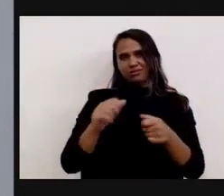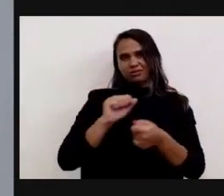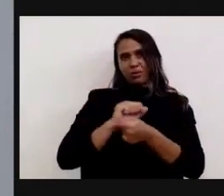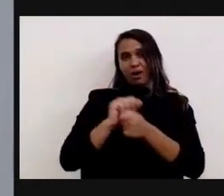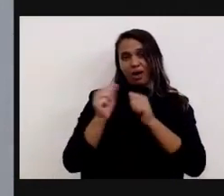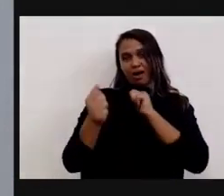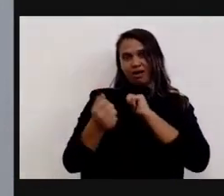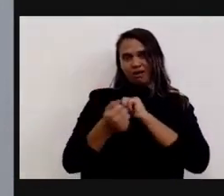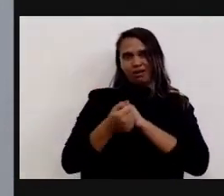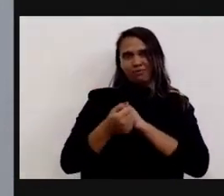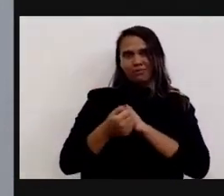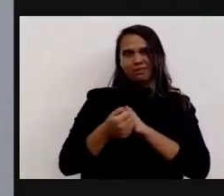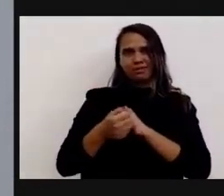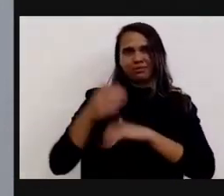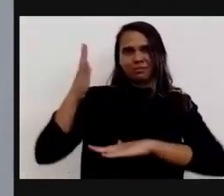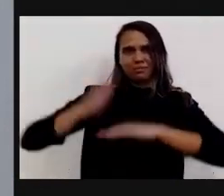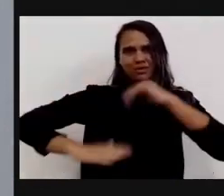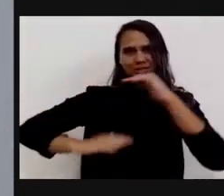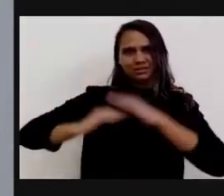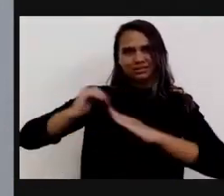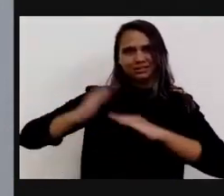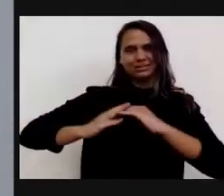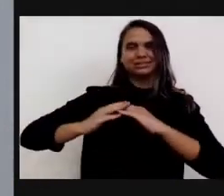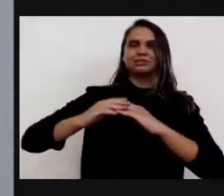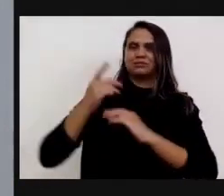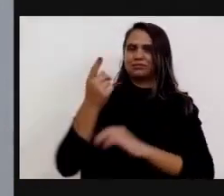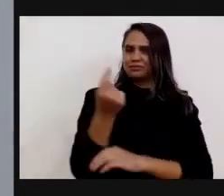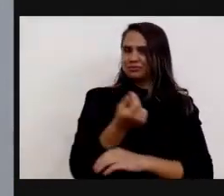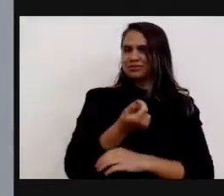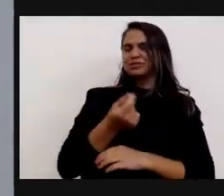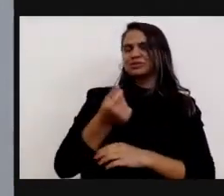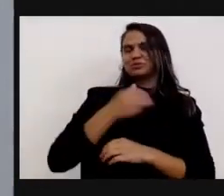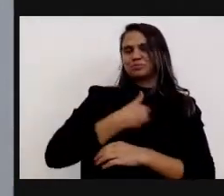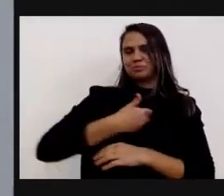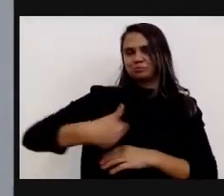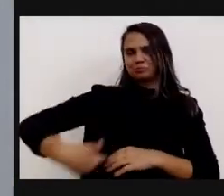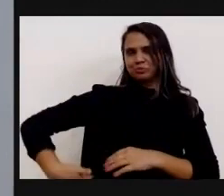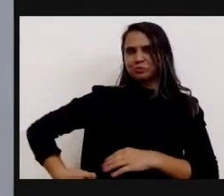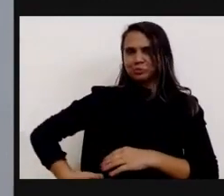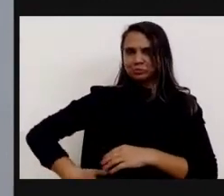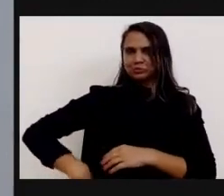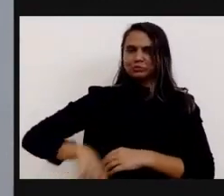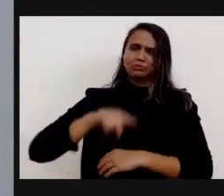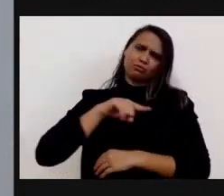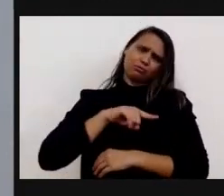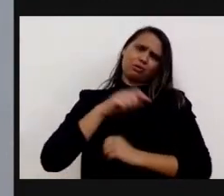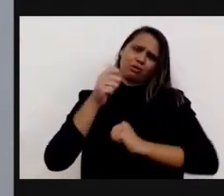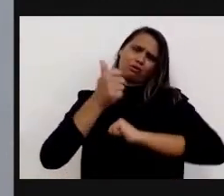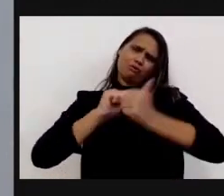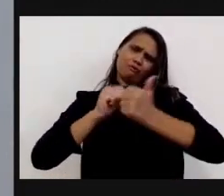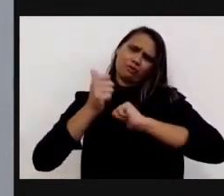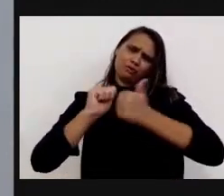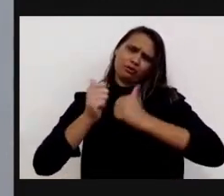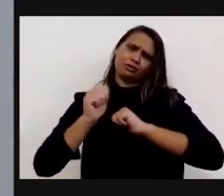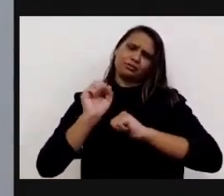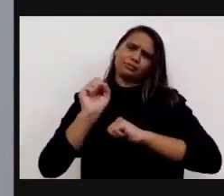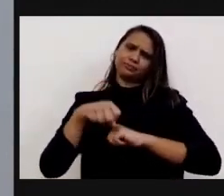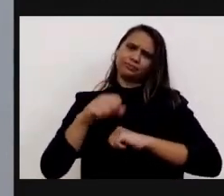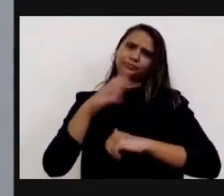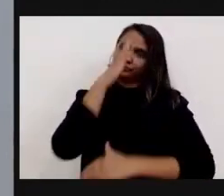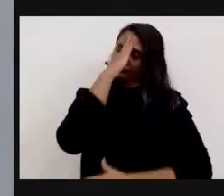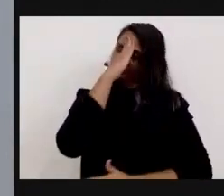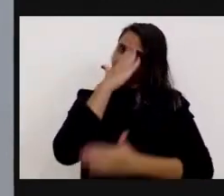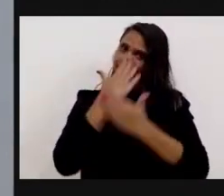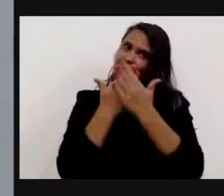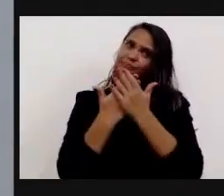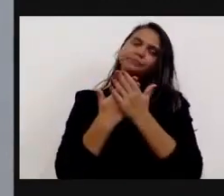né Será que aquilo ali está realmente gerando valor público e o PG dele permite essas avaliações né eu também acredito que é